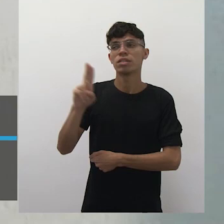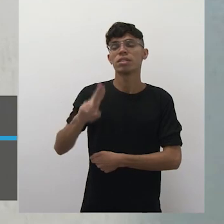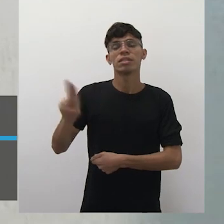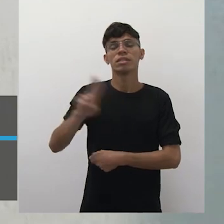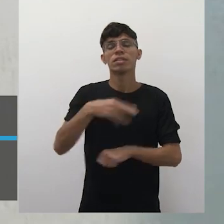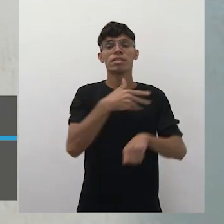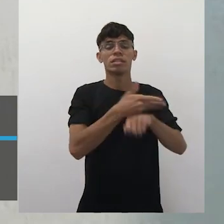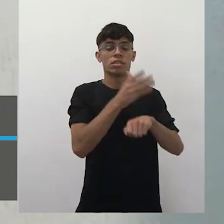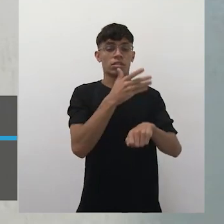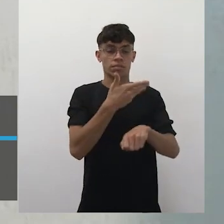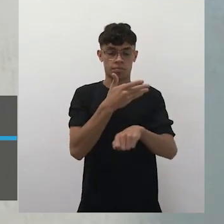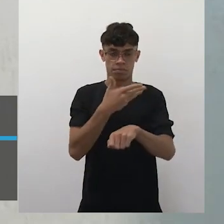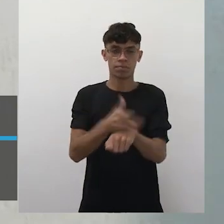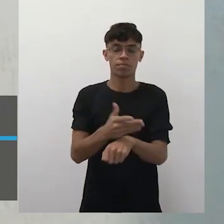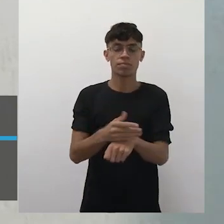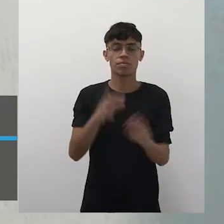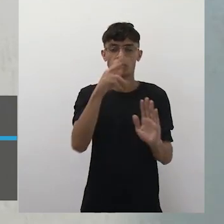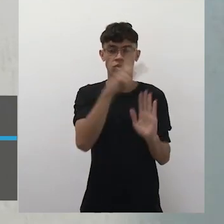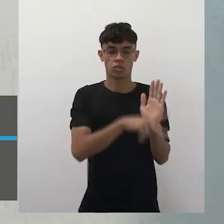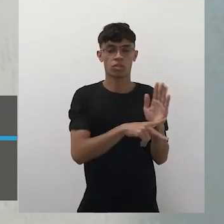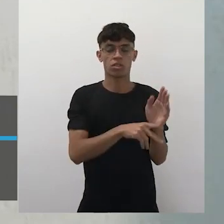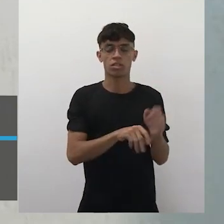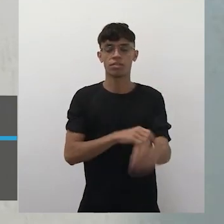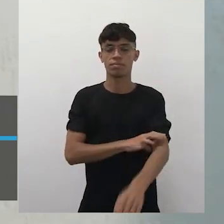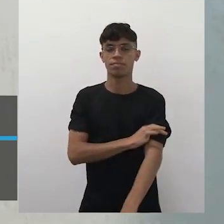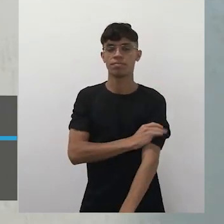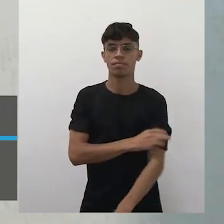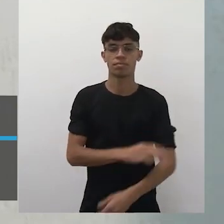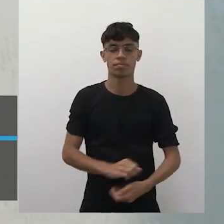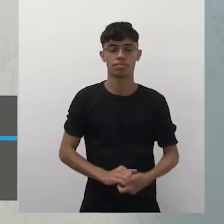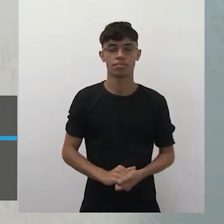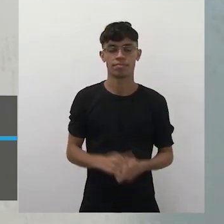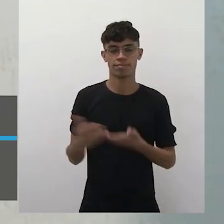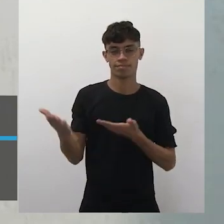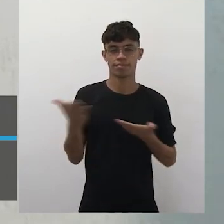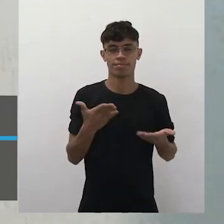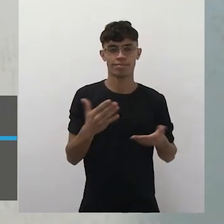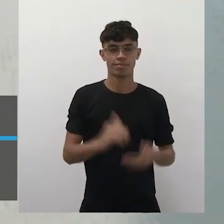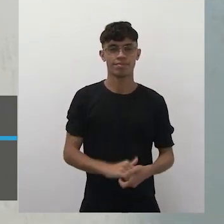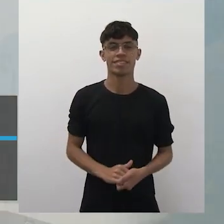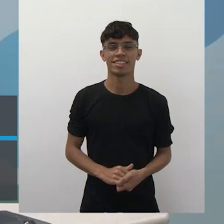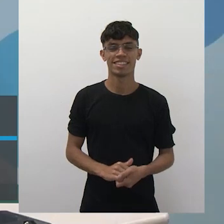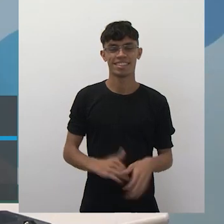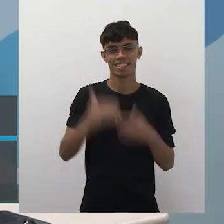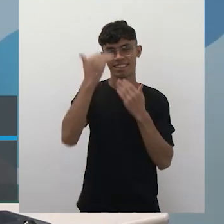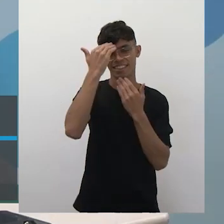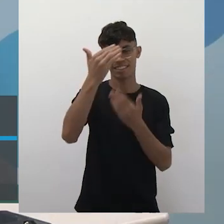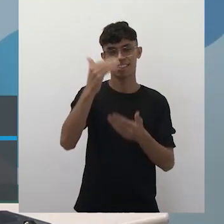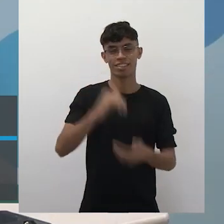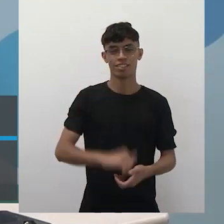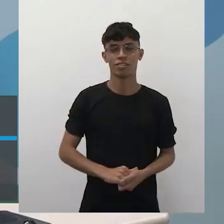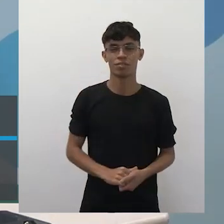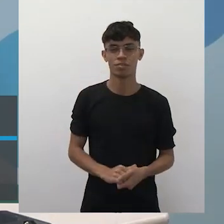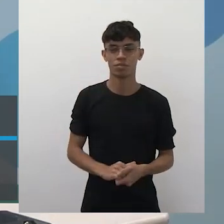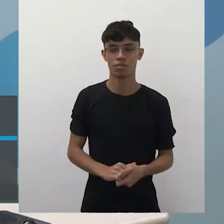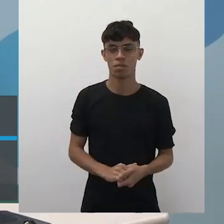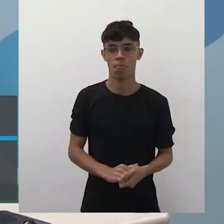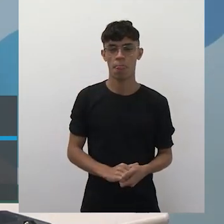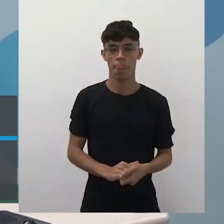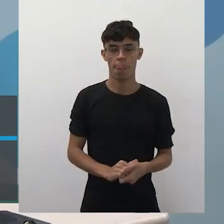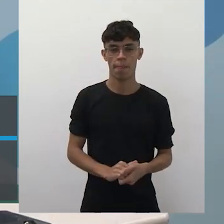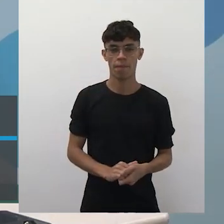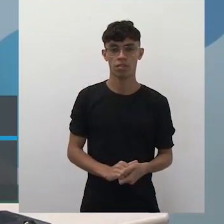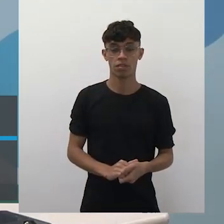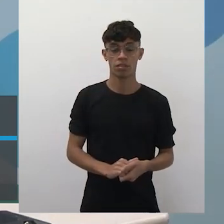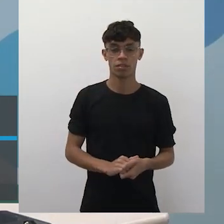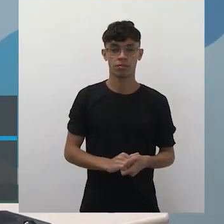a prática de projetos, Marcelo. Passo a palavra. Obrigado, Marli, pelas suas contribuições,